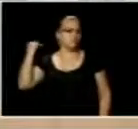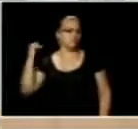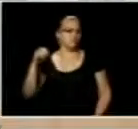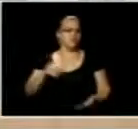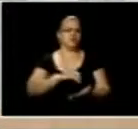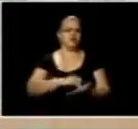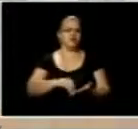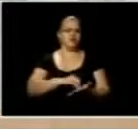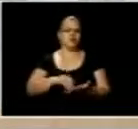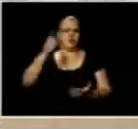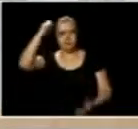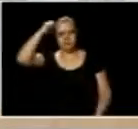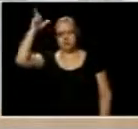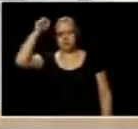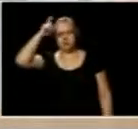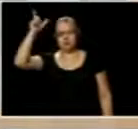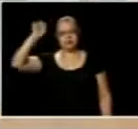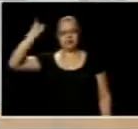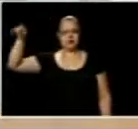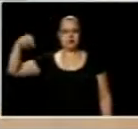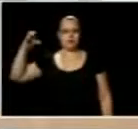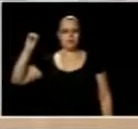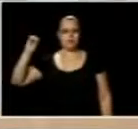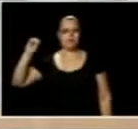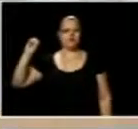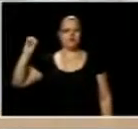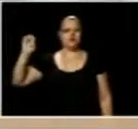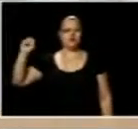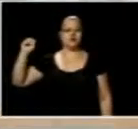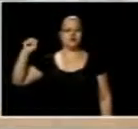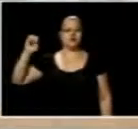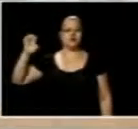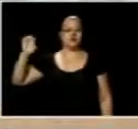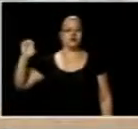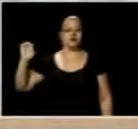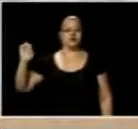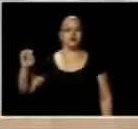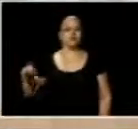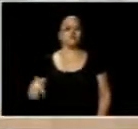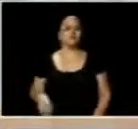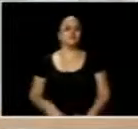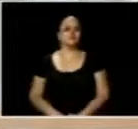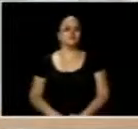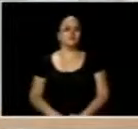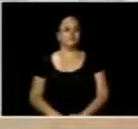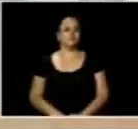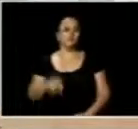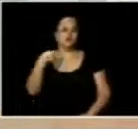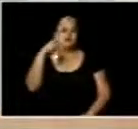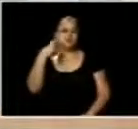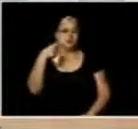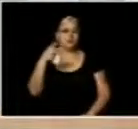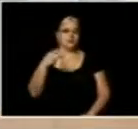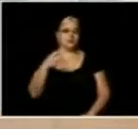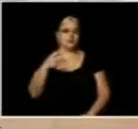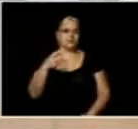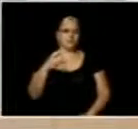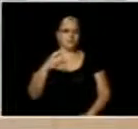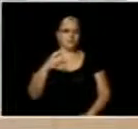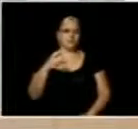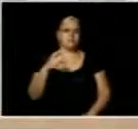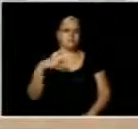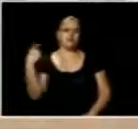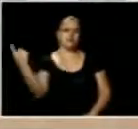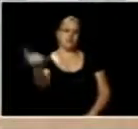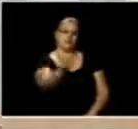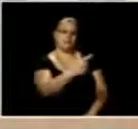Saldi, que fez um depoimento muito franco e verdadeiro. Pudera que todos os que assumem um posto como